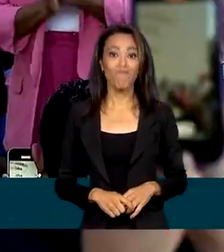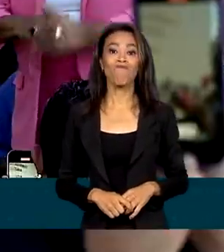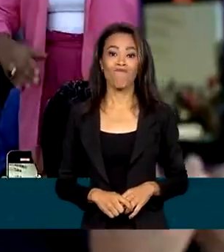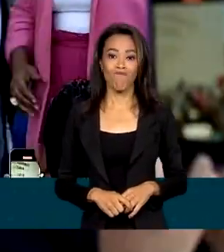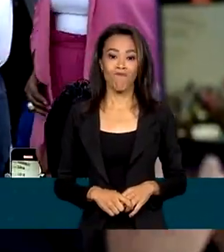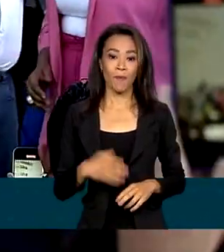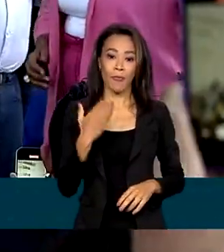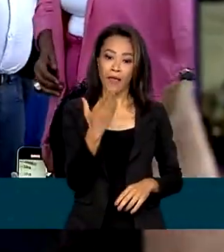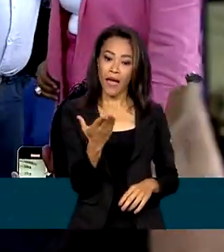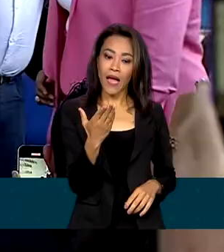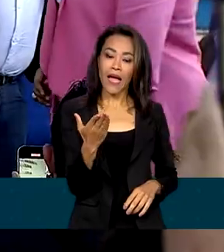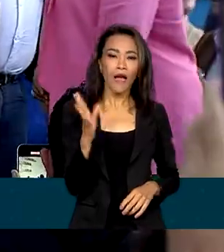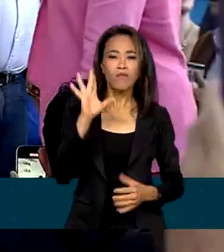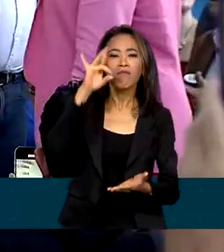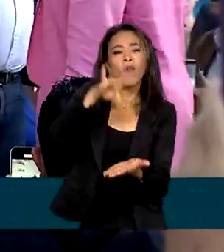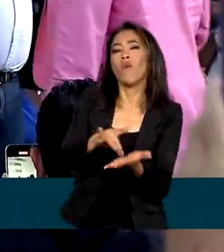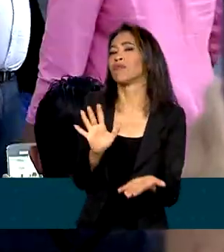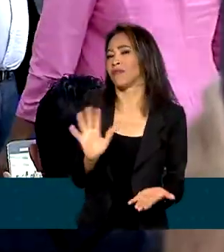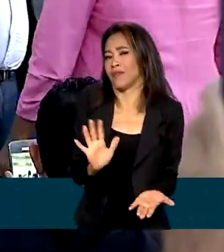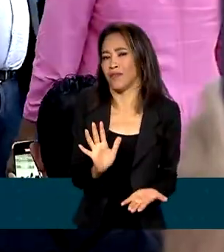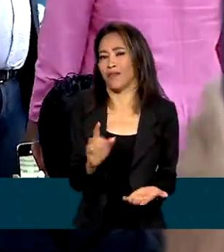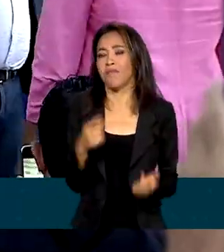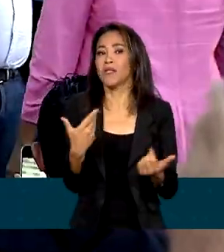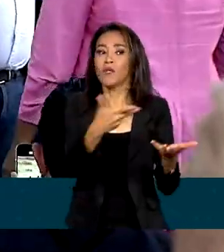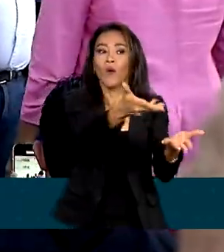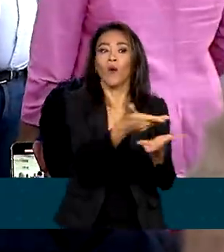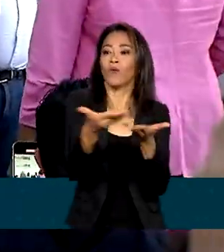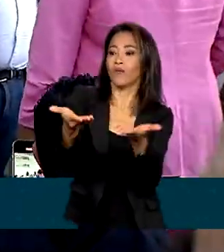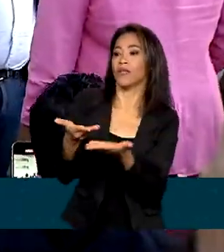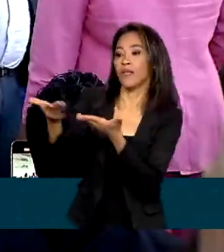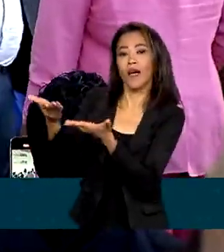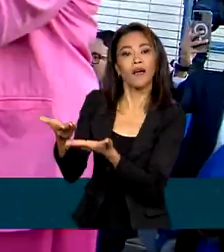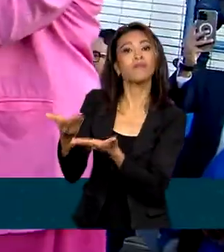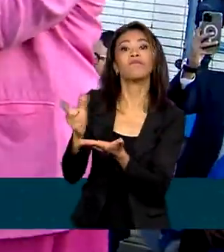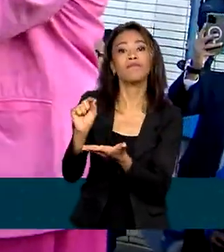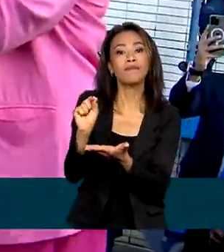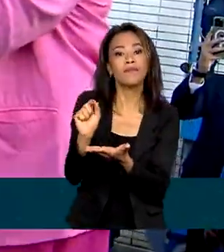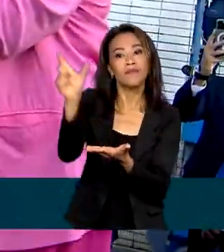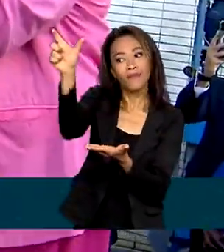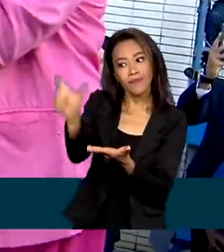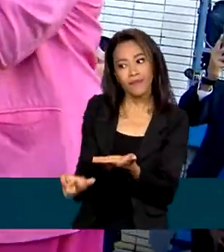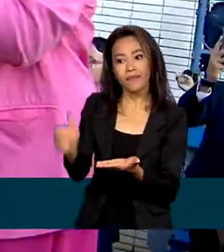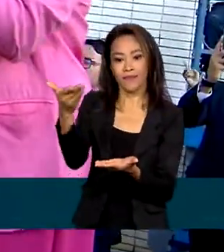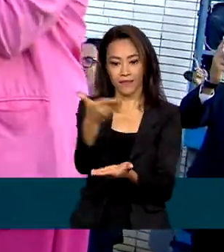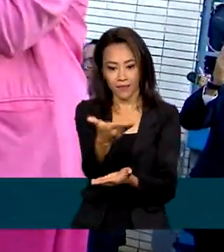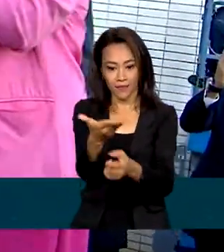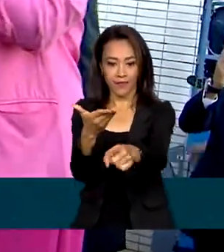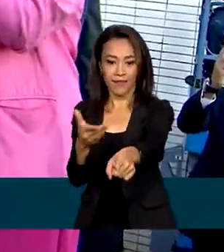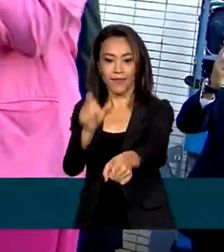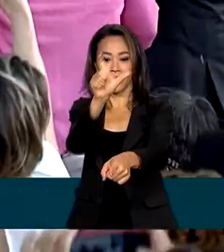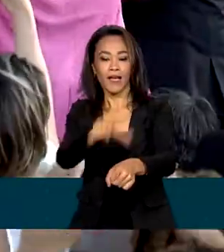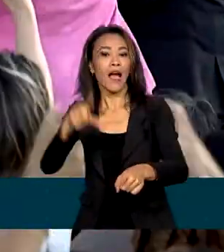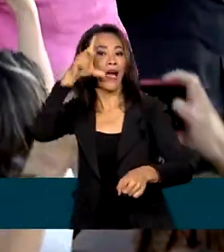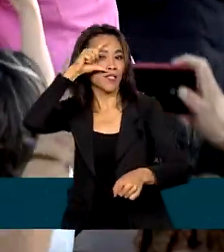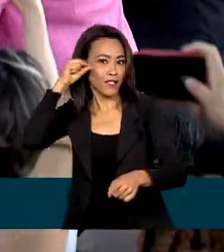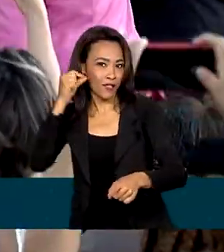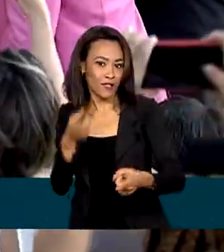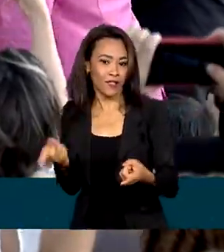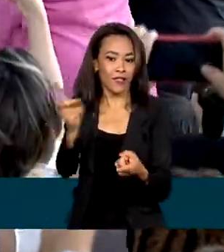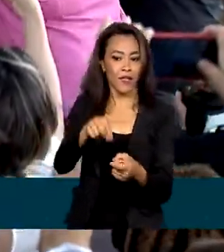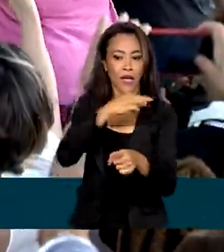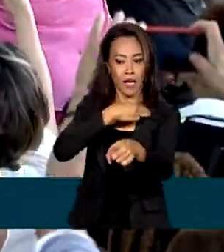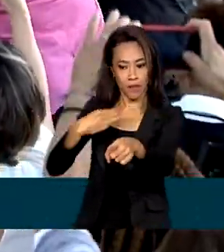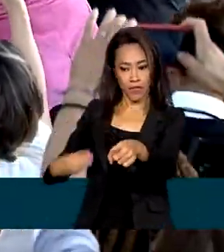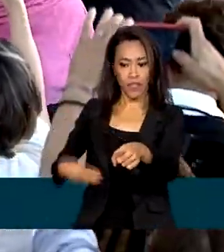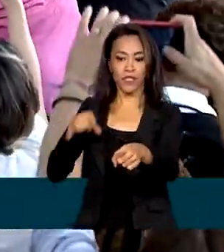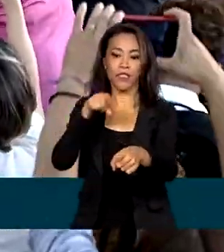Apesar de ser um evento não oficial, os artistas convidaram a participar da cerimônia a primeira-dama Janja da Silva, a ministra do